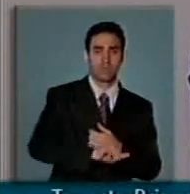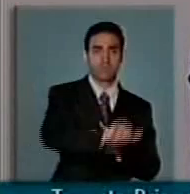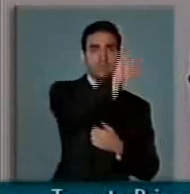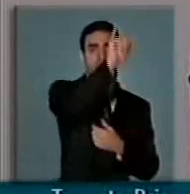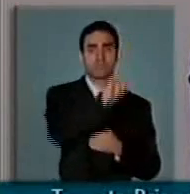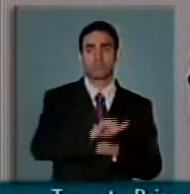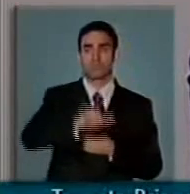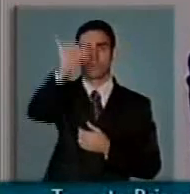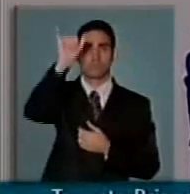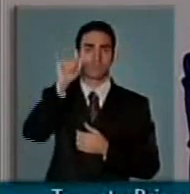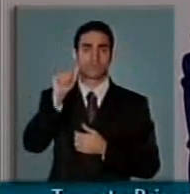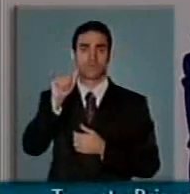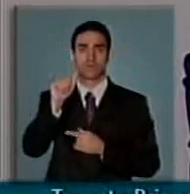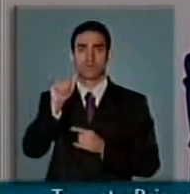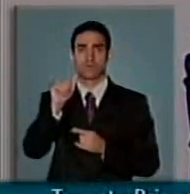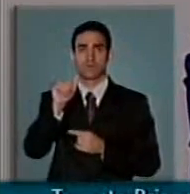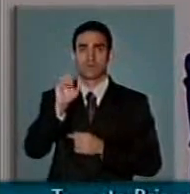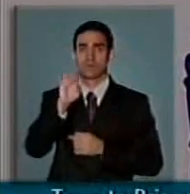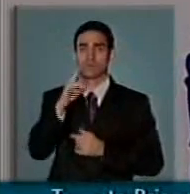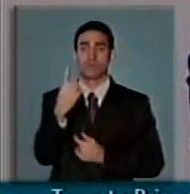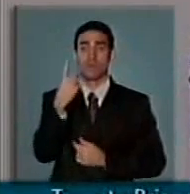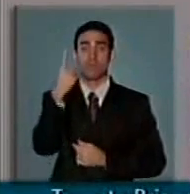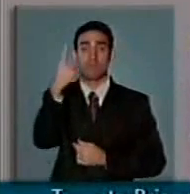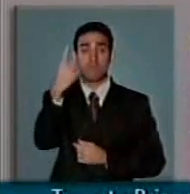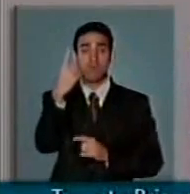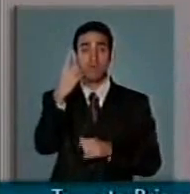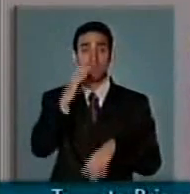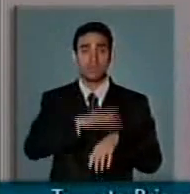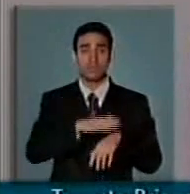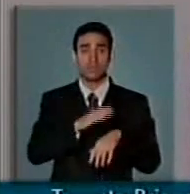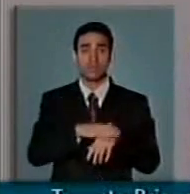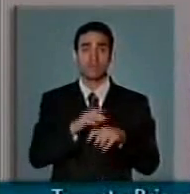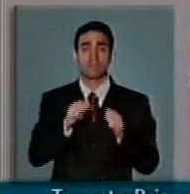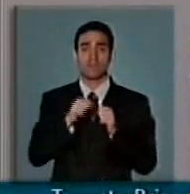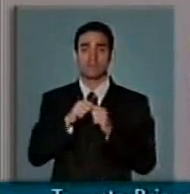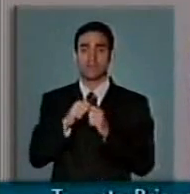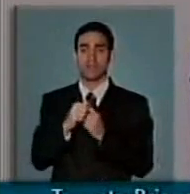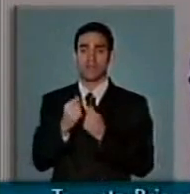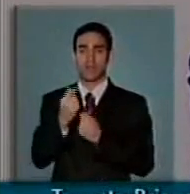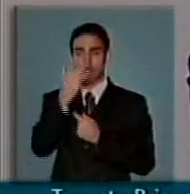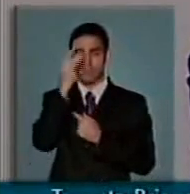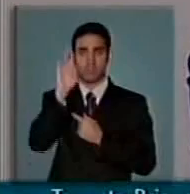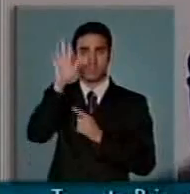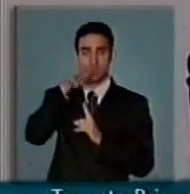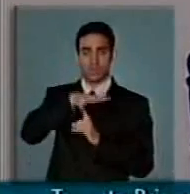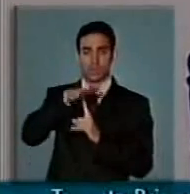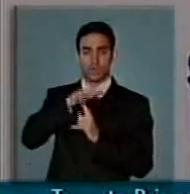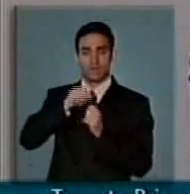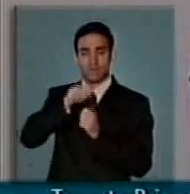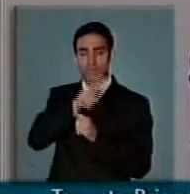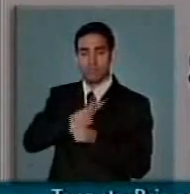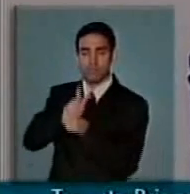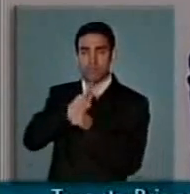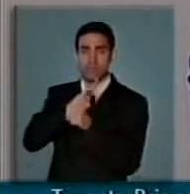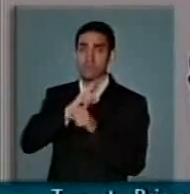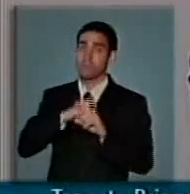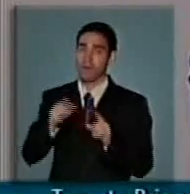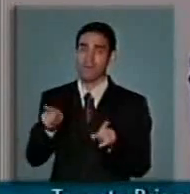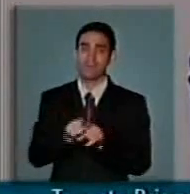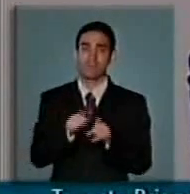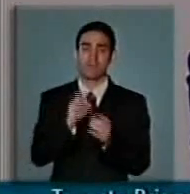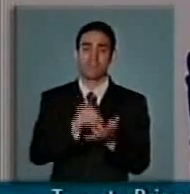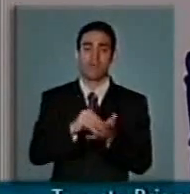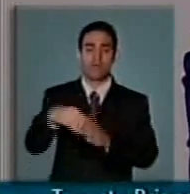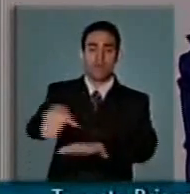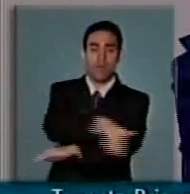aeroporto não é unicamente baseado na capacidade de controle do tráfego aéreo, mas ele é baseado também na